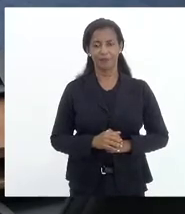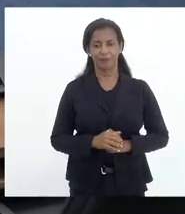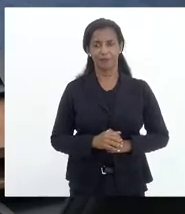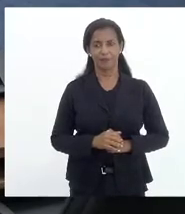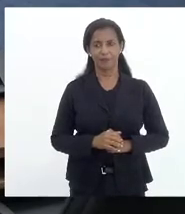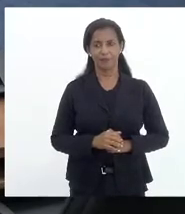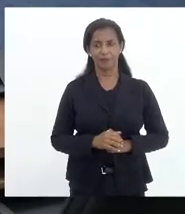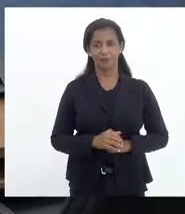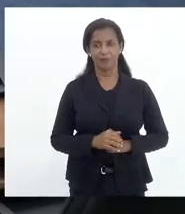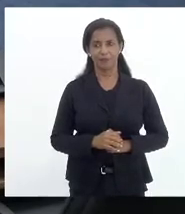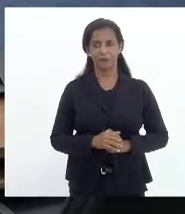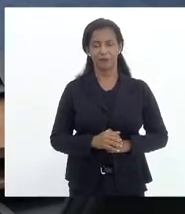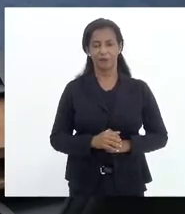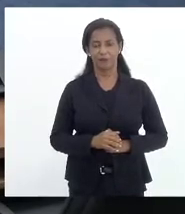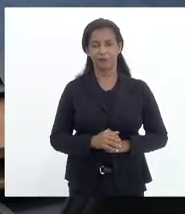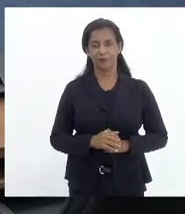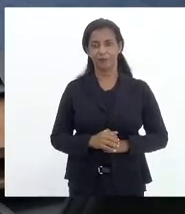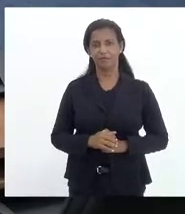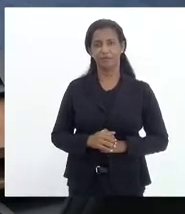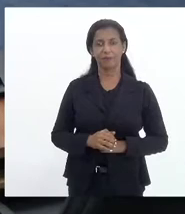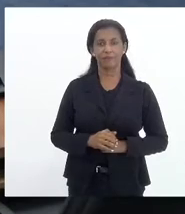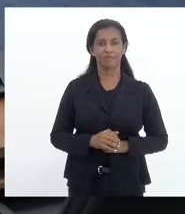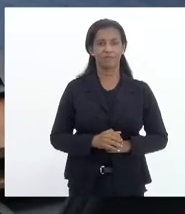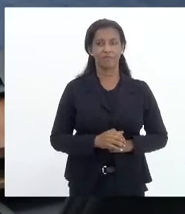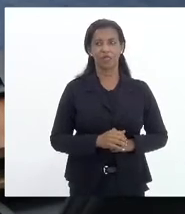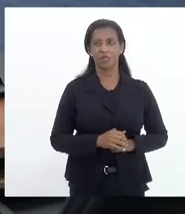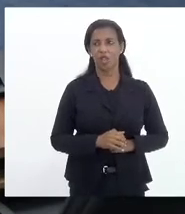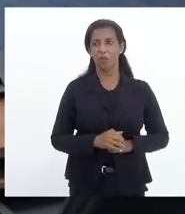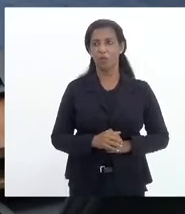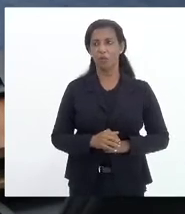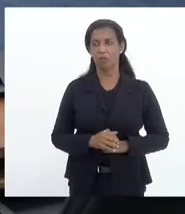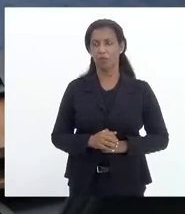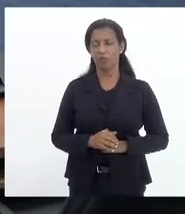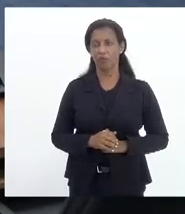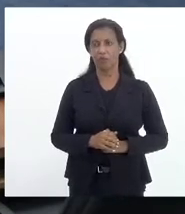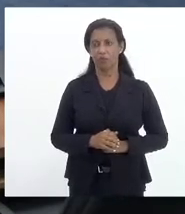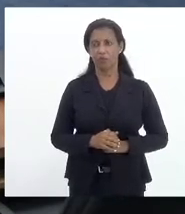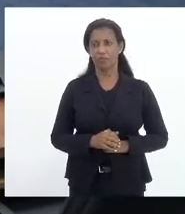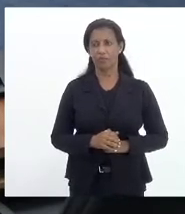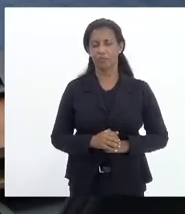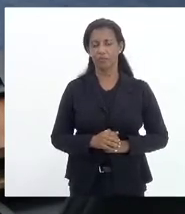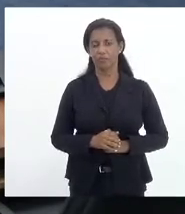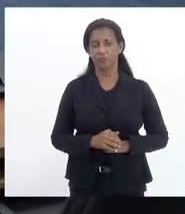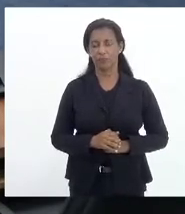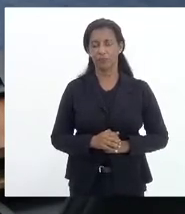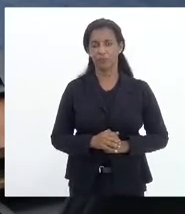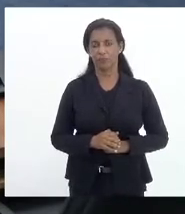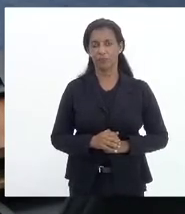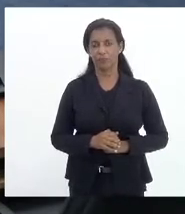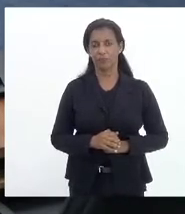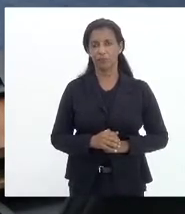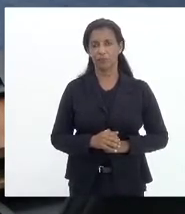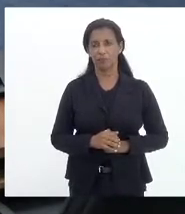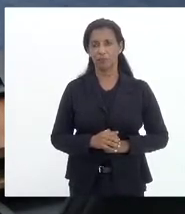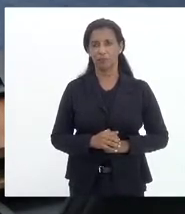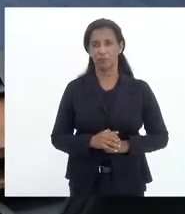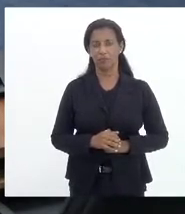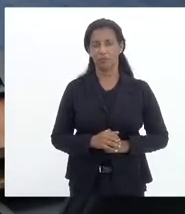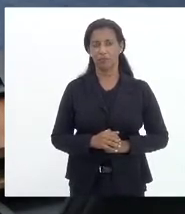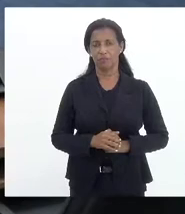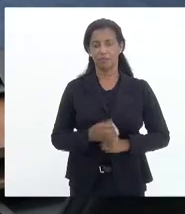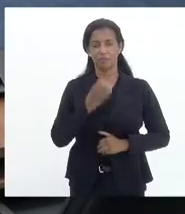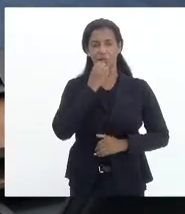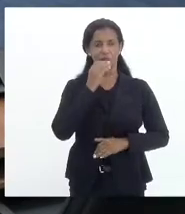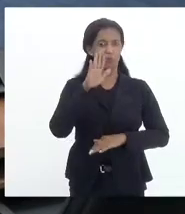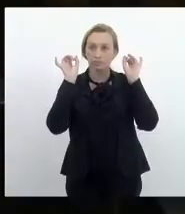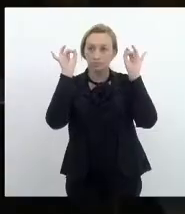está aberta a sessão a presidência convida o senhor Deputado Luiz Paulo para fazer a leitura da